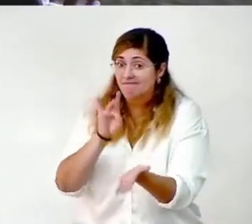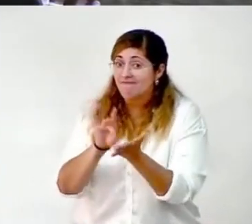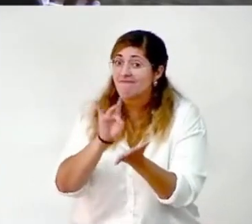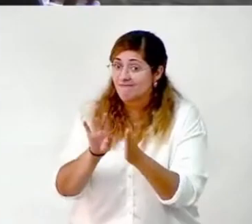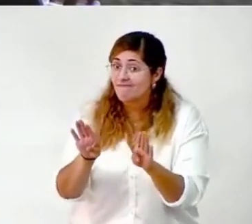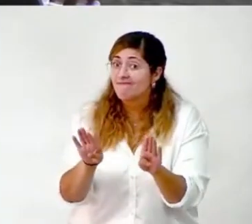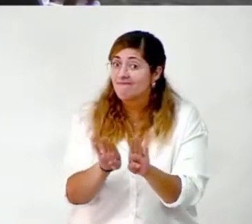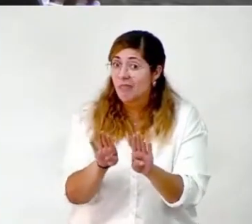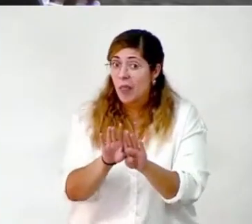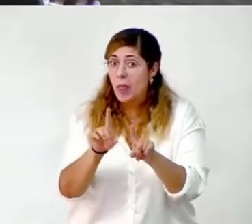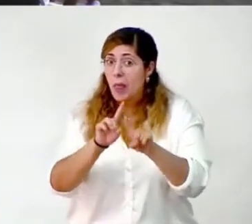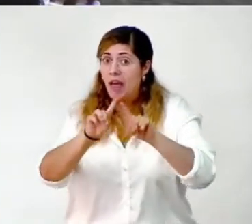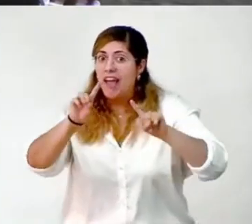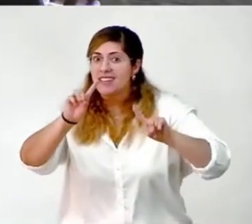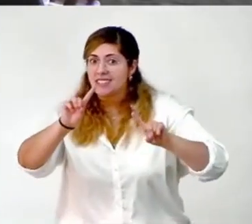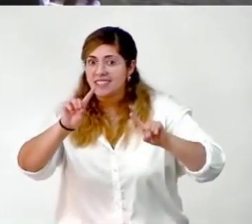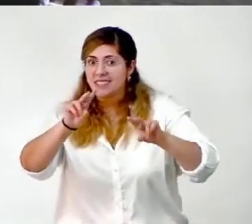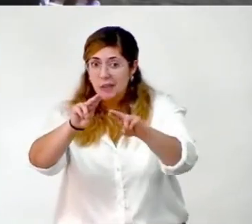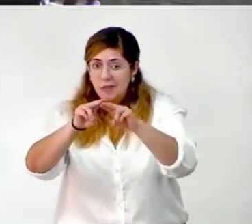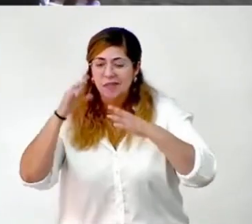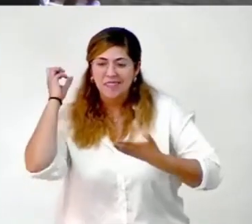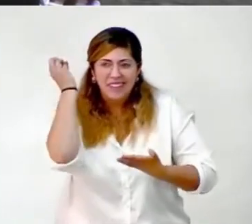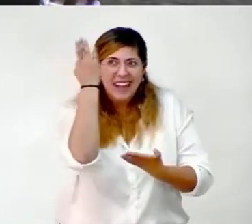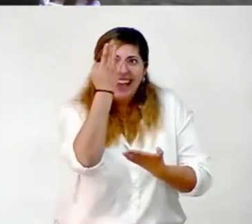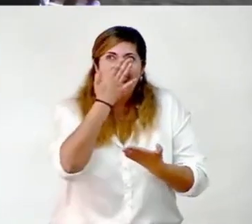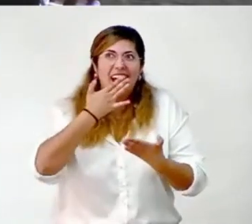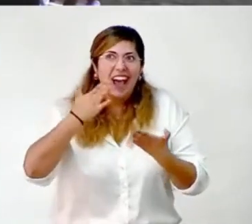sua graça. Por sua graça.